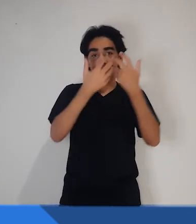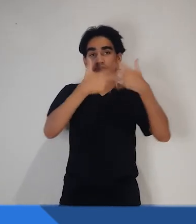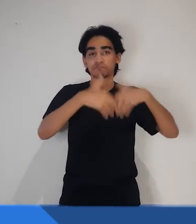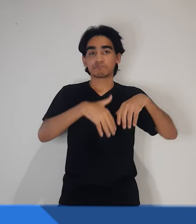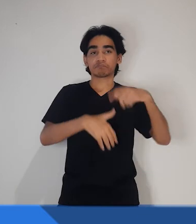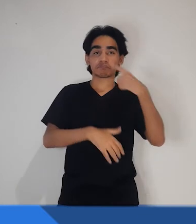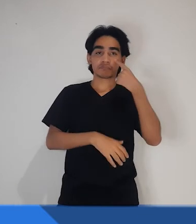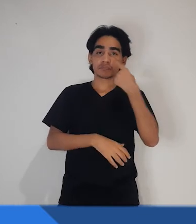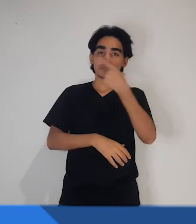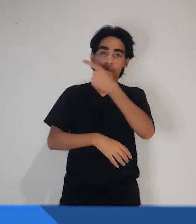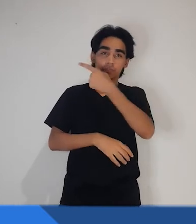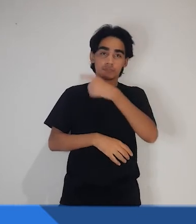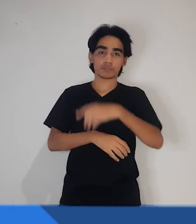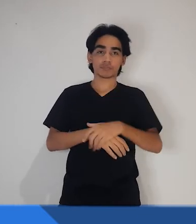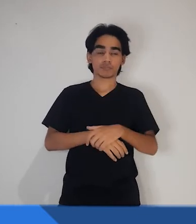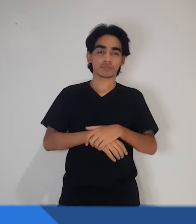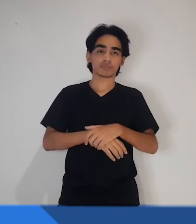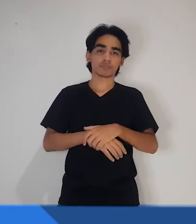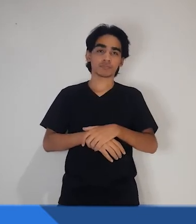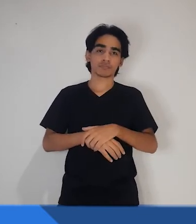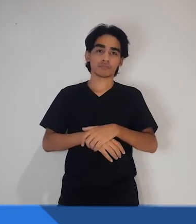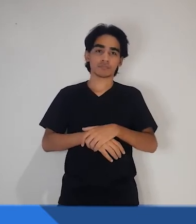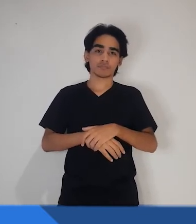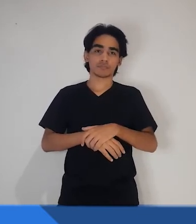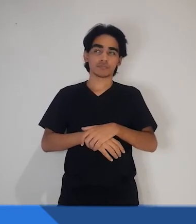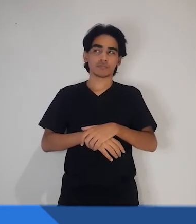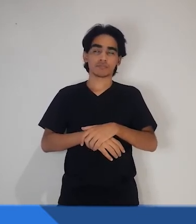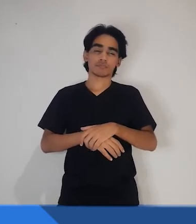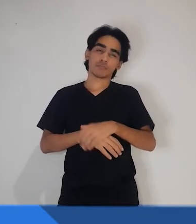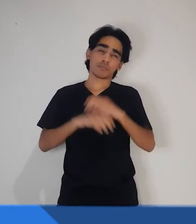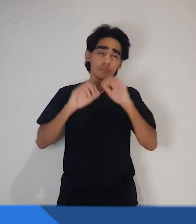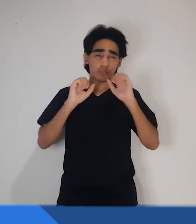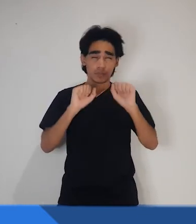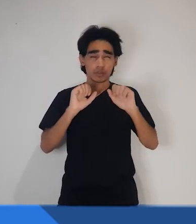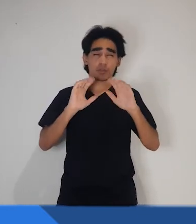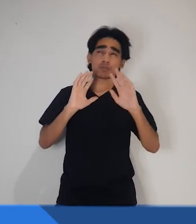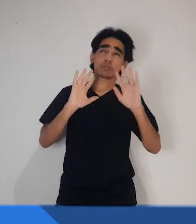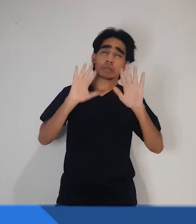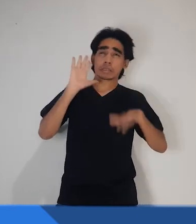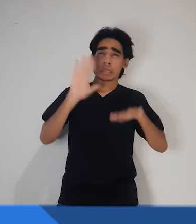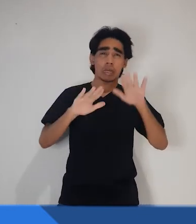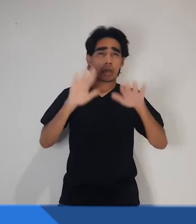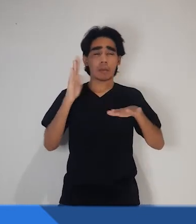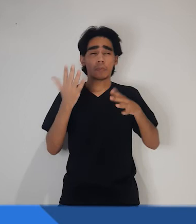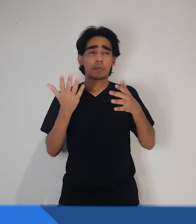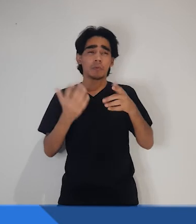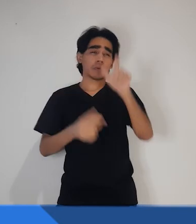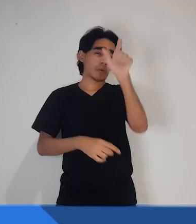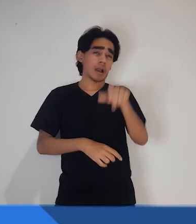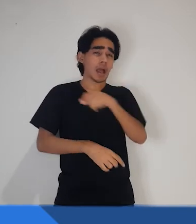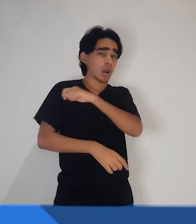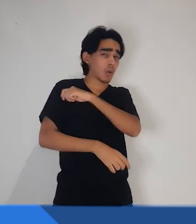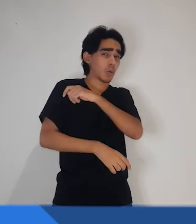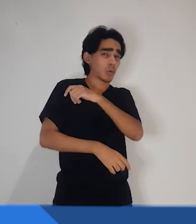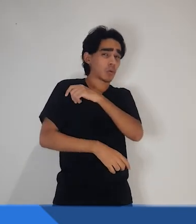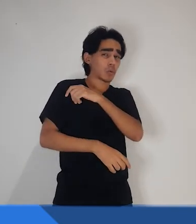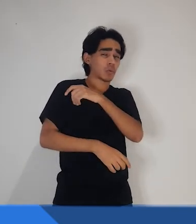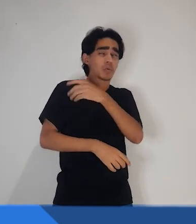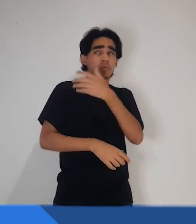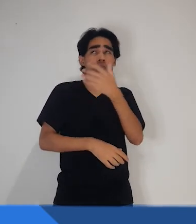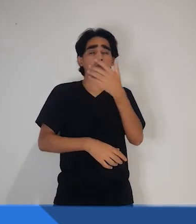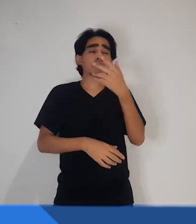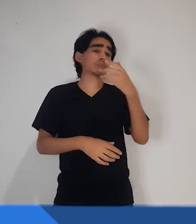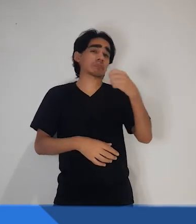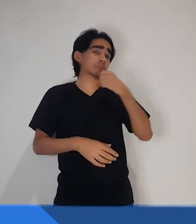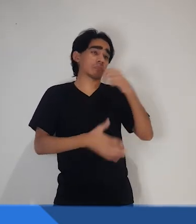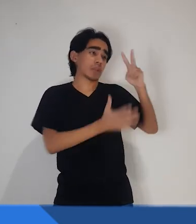em diversos contextos. Mas vamos supor que o estudante não tenha lido sobre o assunto, ele pode